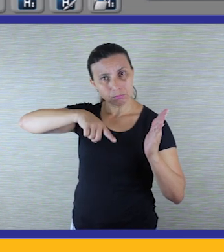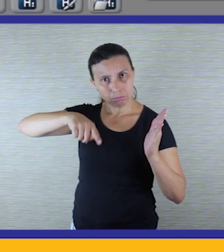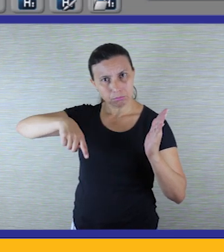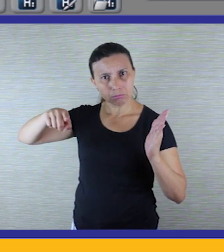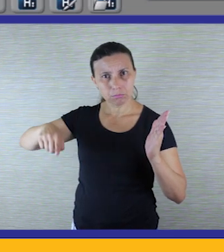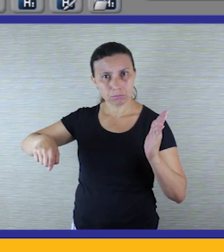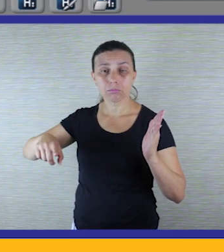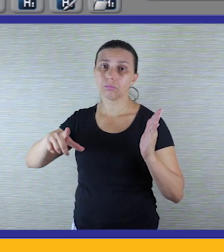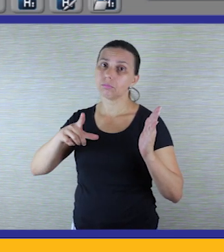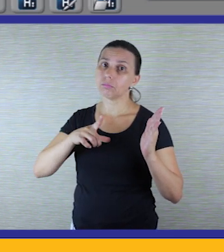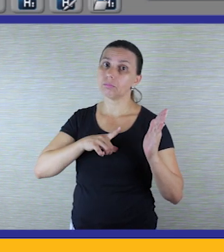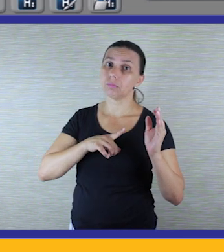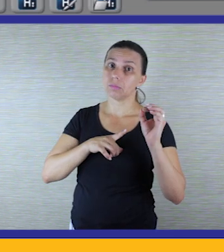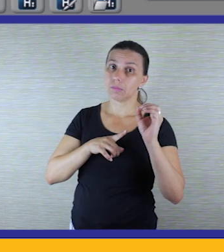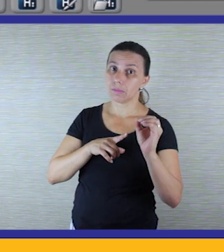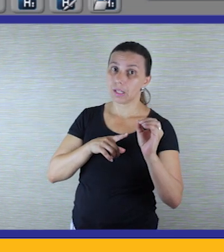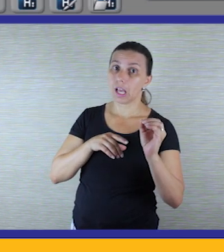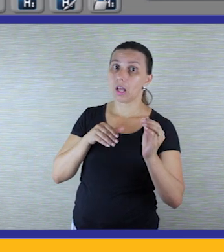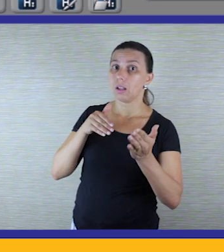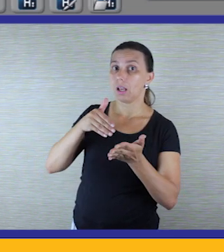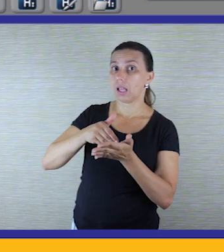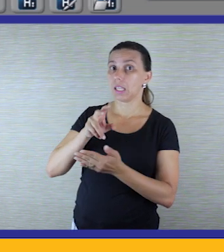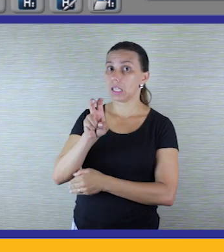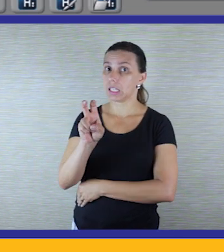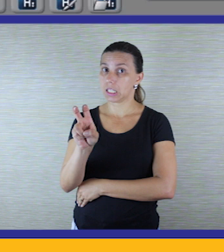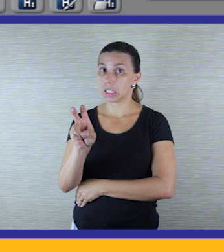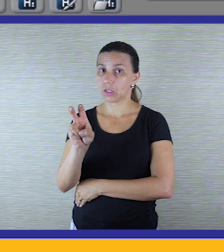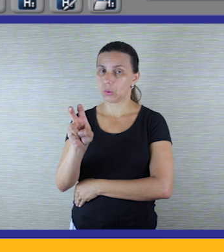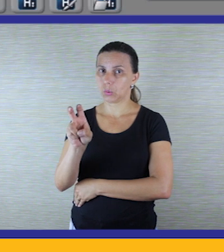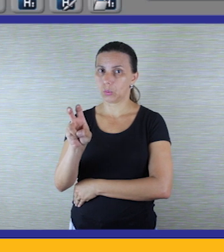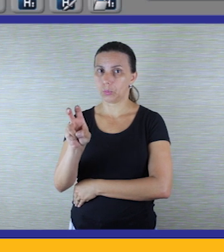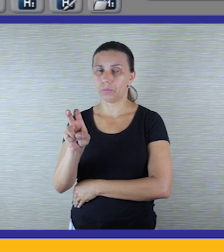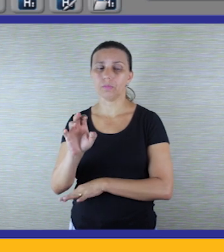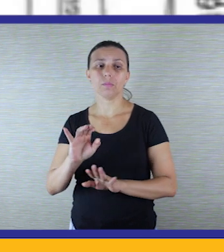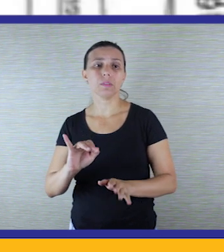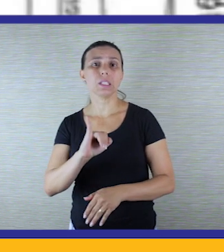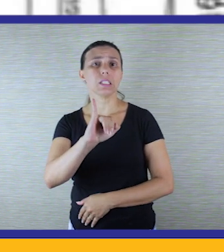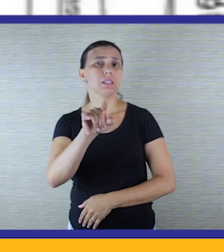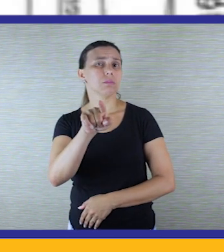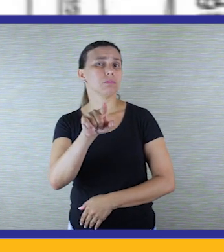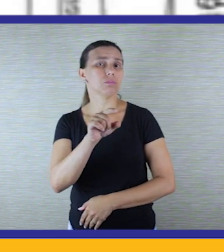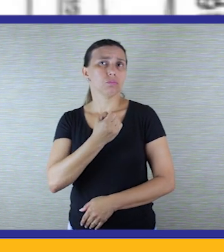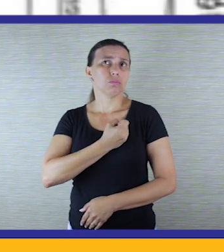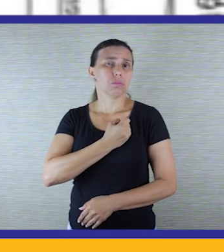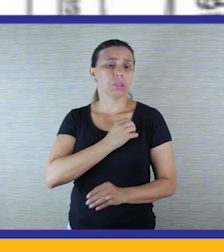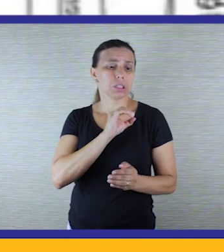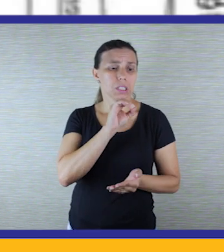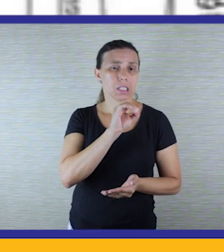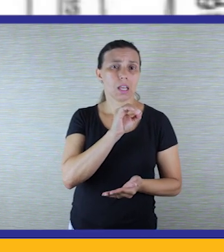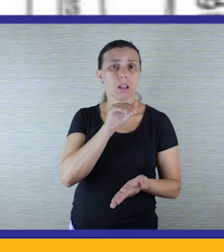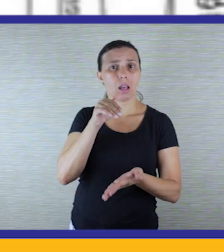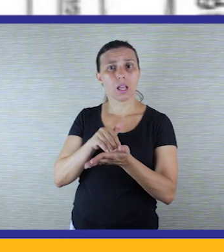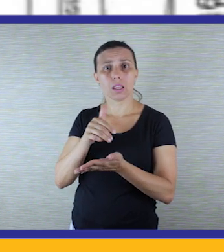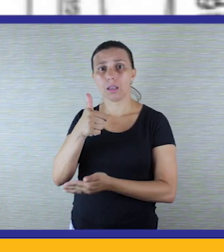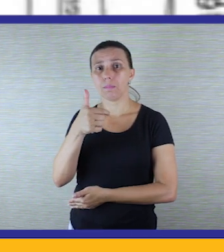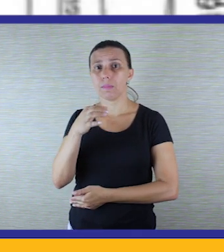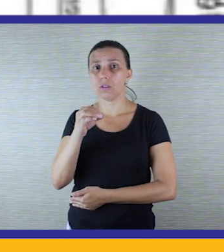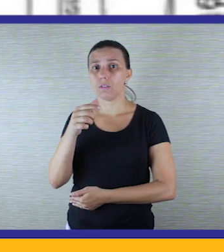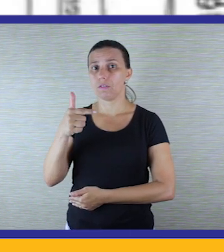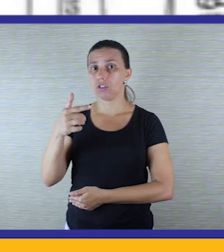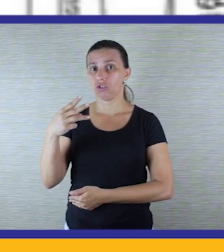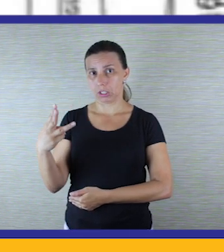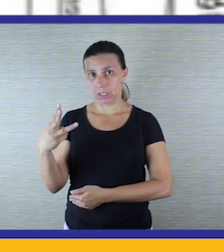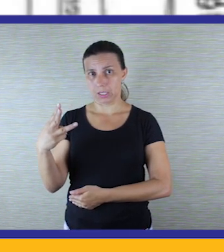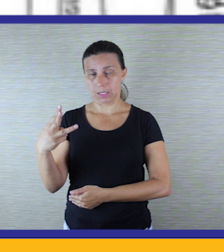0 V e 5 volts, em um número entre 0 e 1023. Ou seja, o Arduino